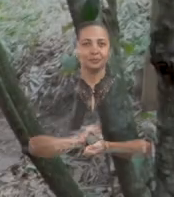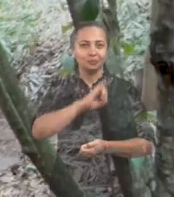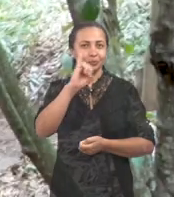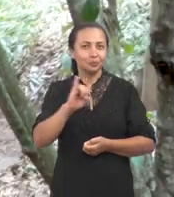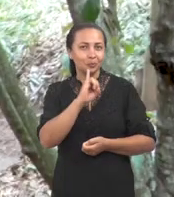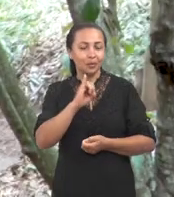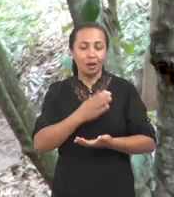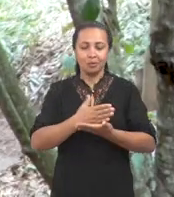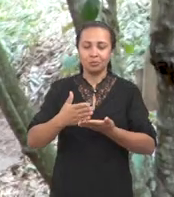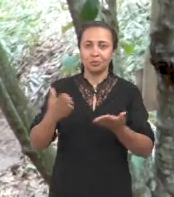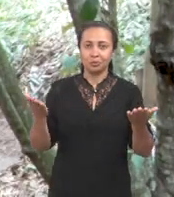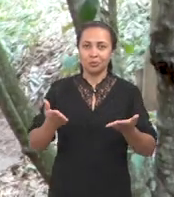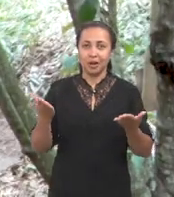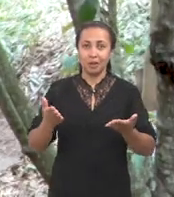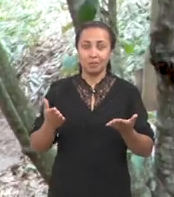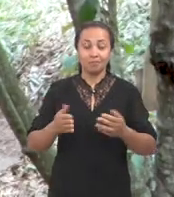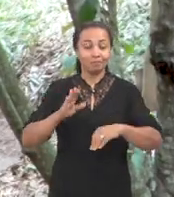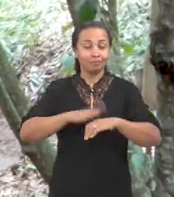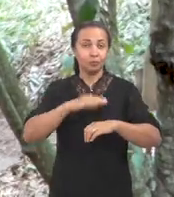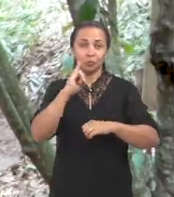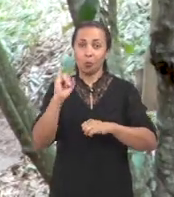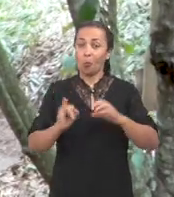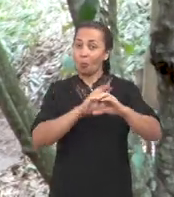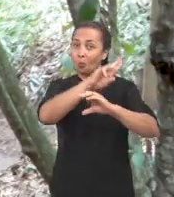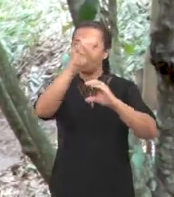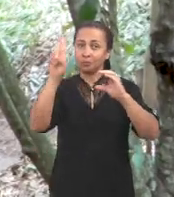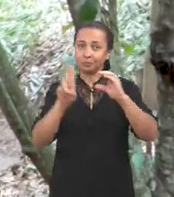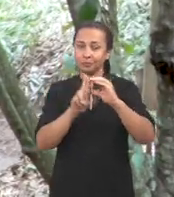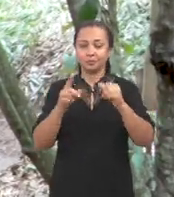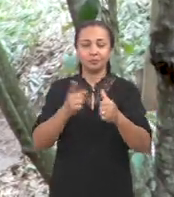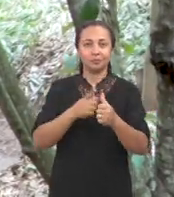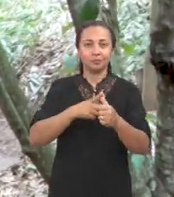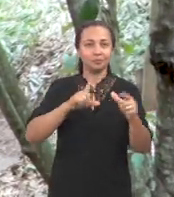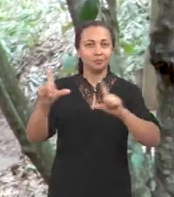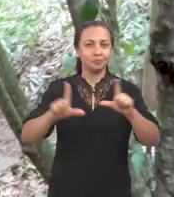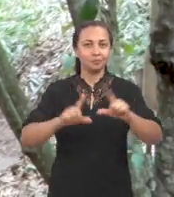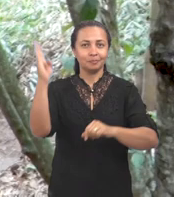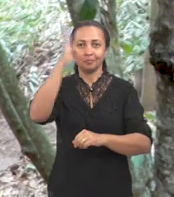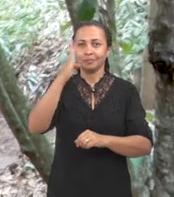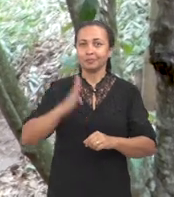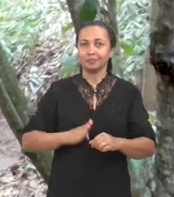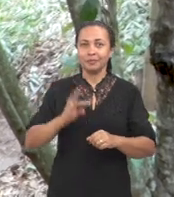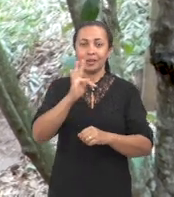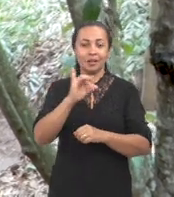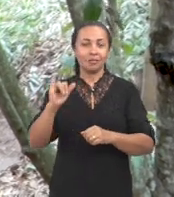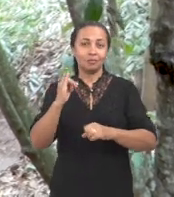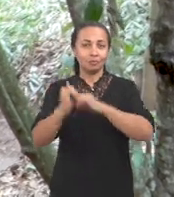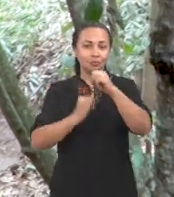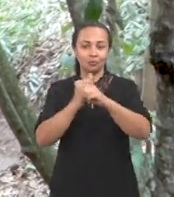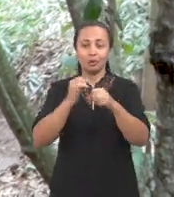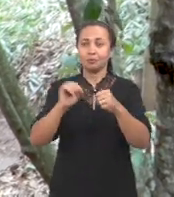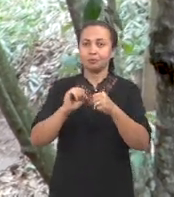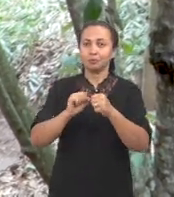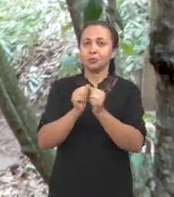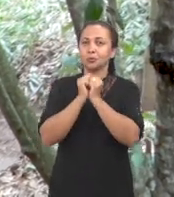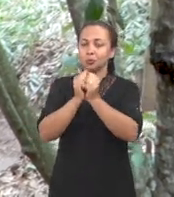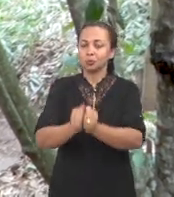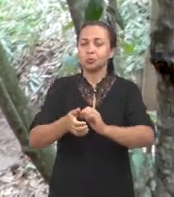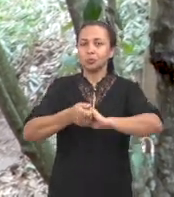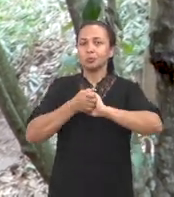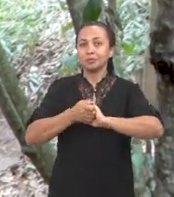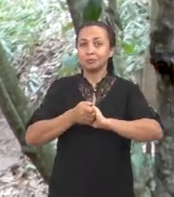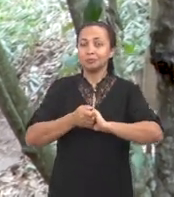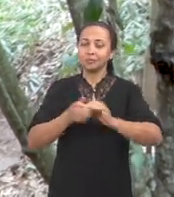o Olá A partir de agora você acompanha mais um Uni ver ciência o primeiro programa brasileiro de TV internet e